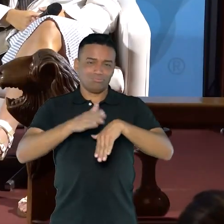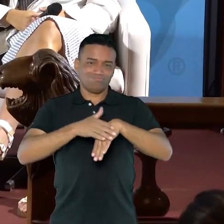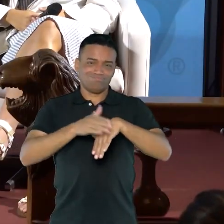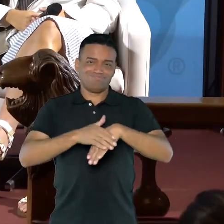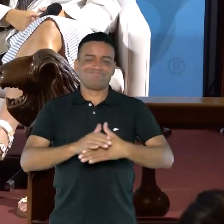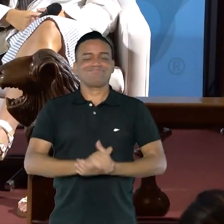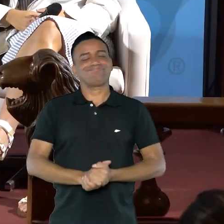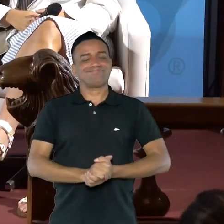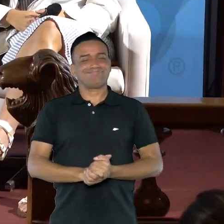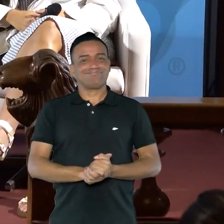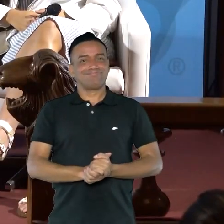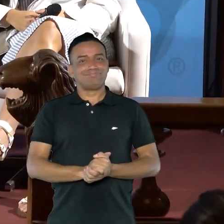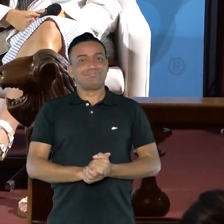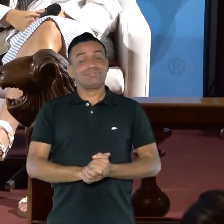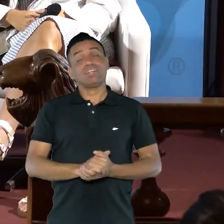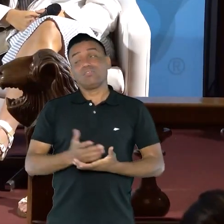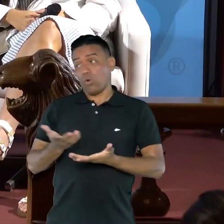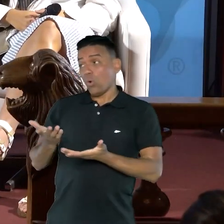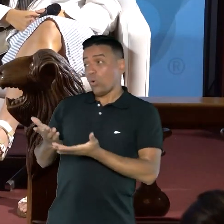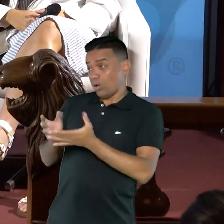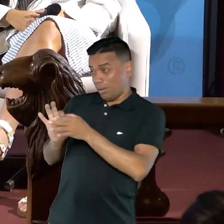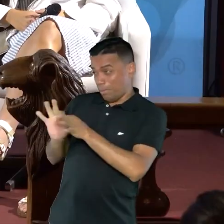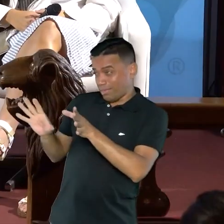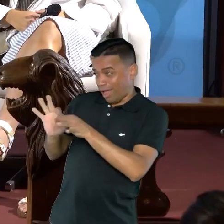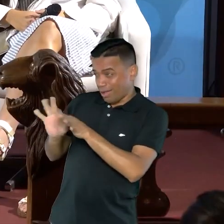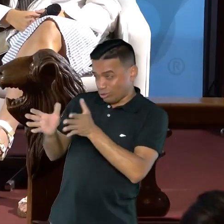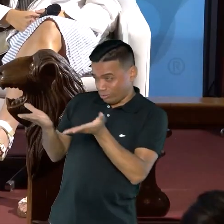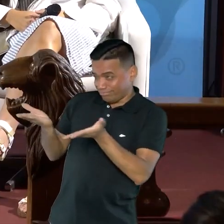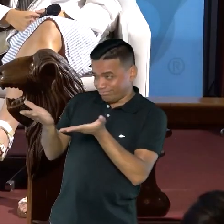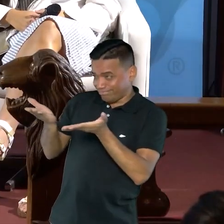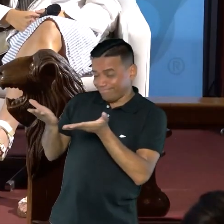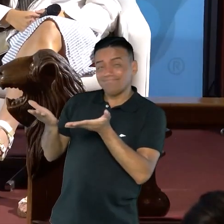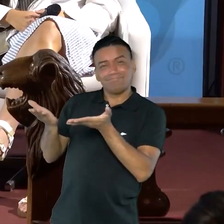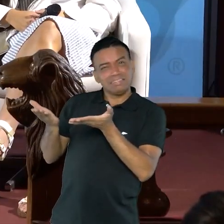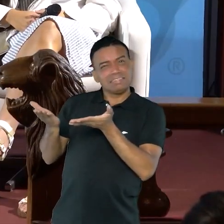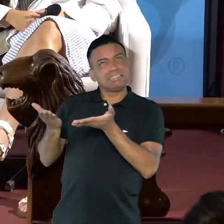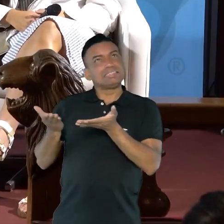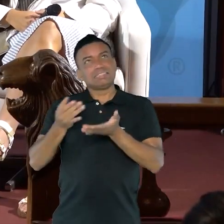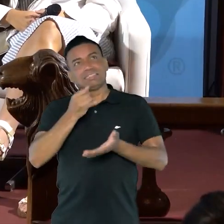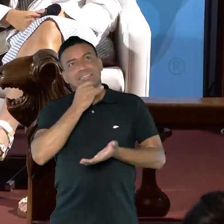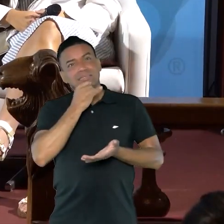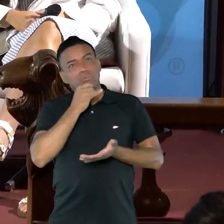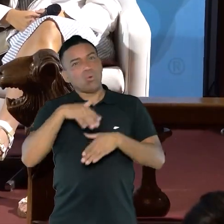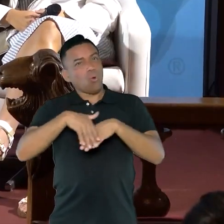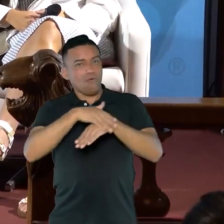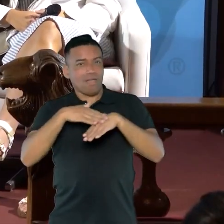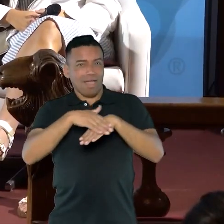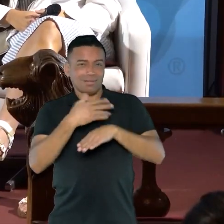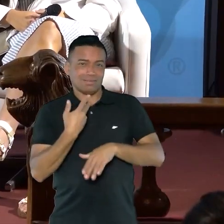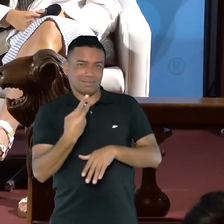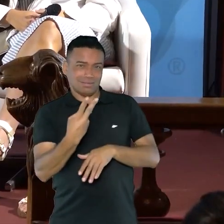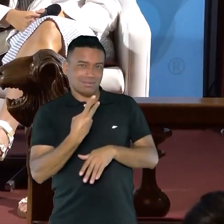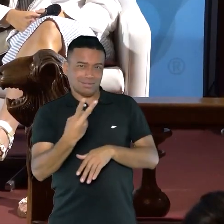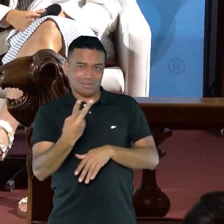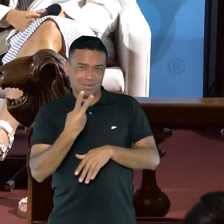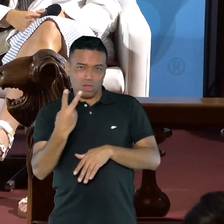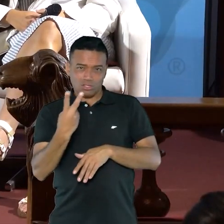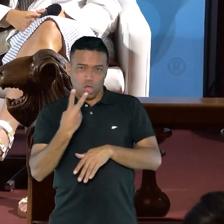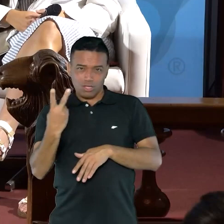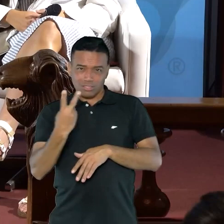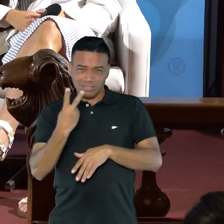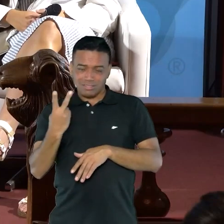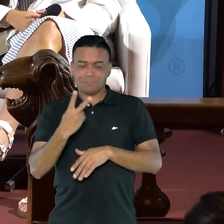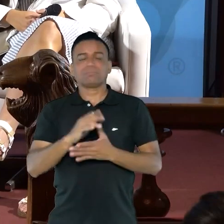Eu vou tomar a liberdade aqui de ilustrar essa nossa conversa com